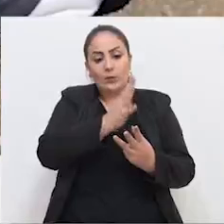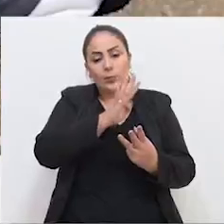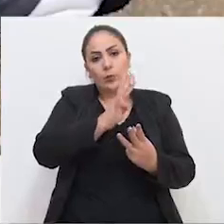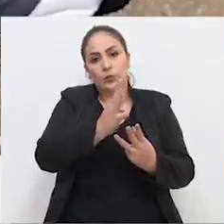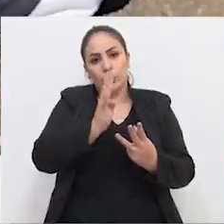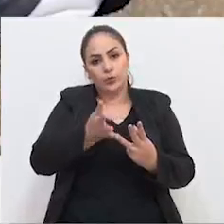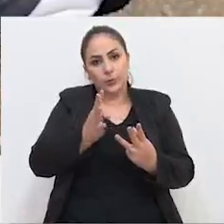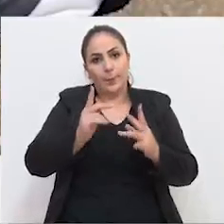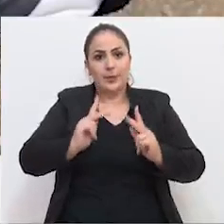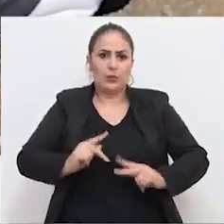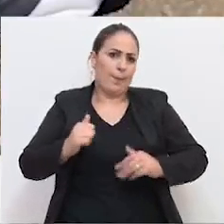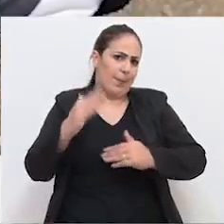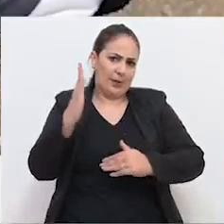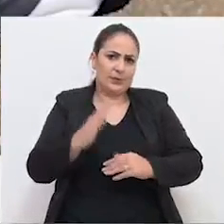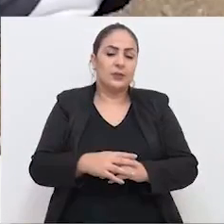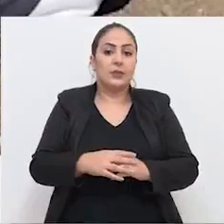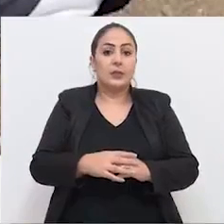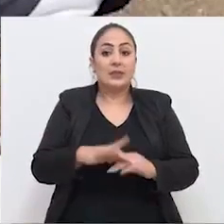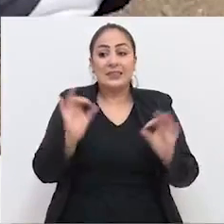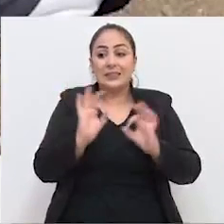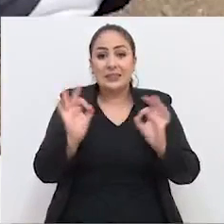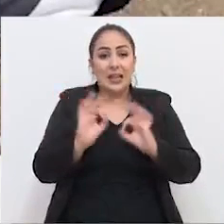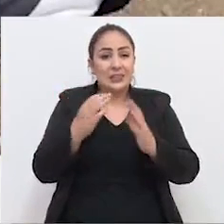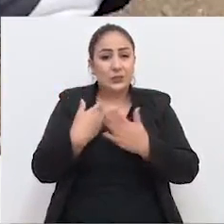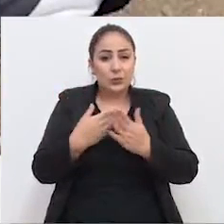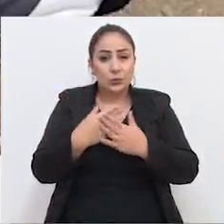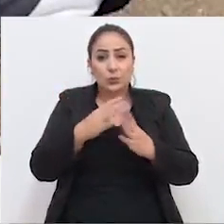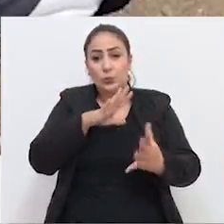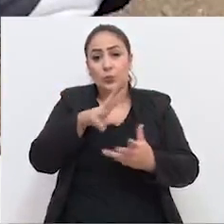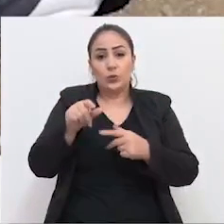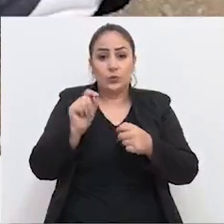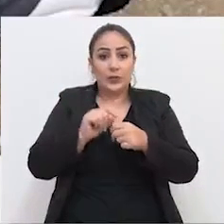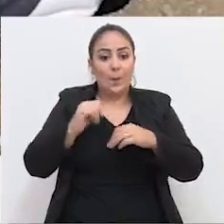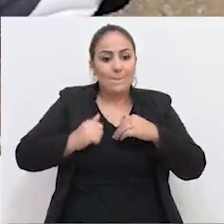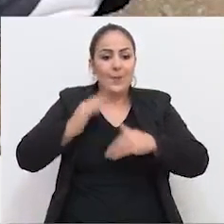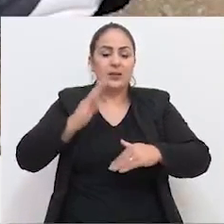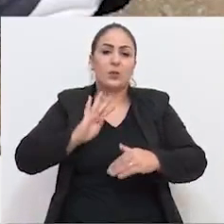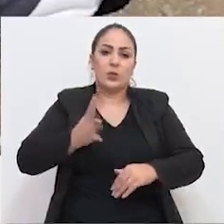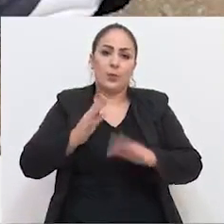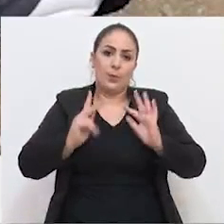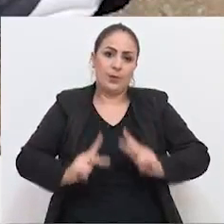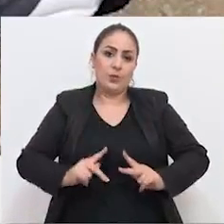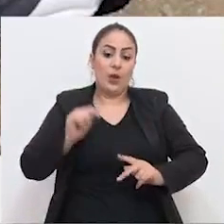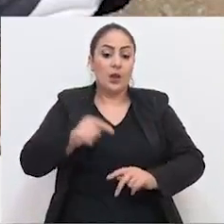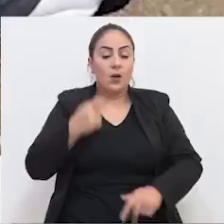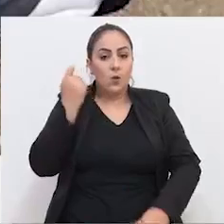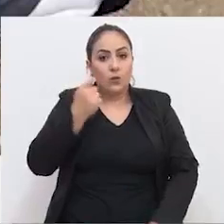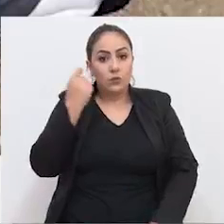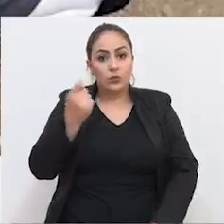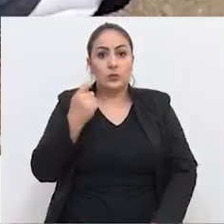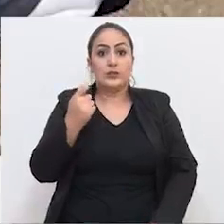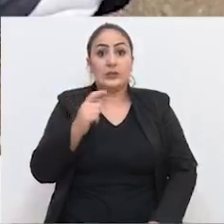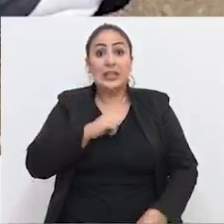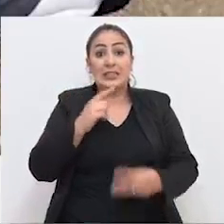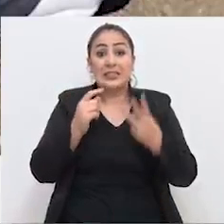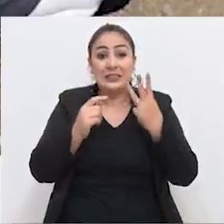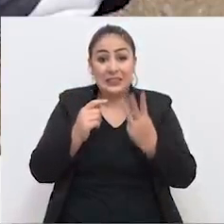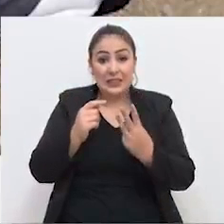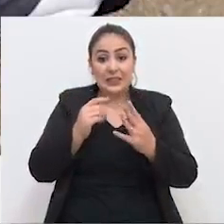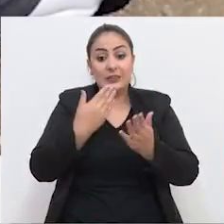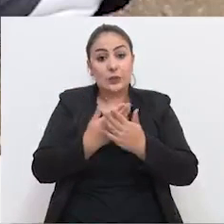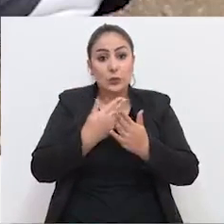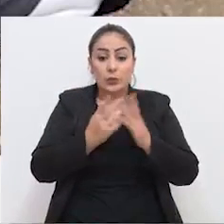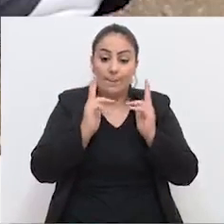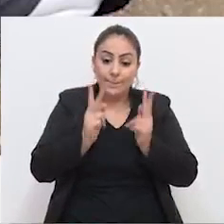uma ideia, não tem nenhum estudo no mundo com mais de 4.000 pessoas. Aqui no Rio Grande do Sul tem 3 estudos na